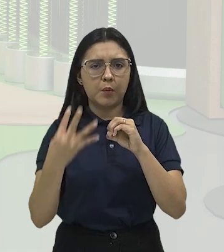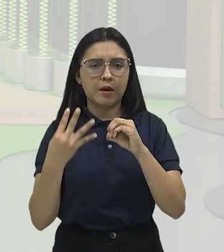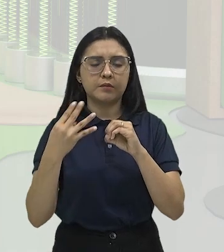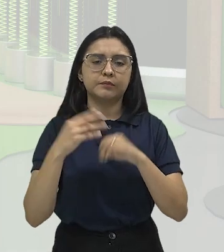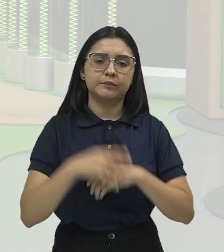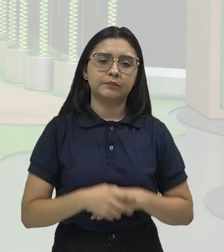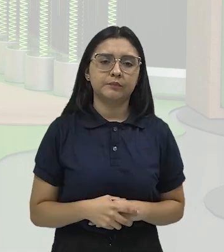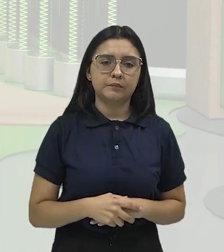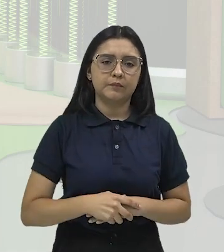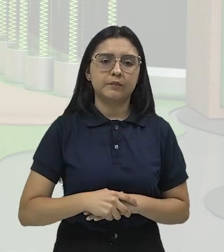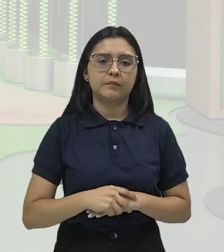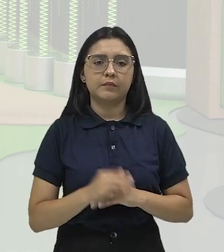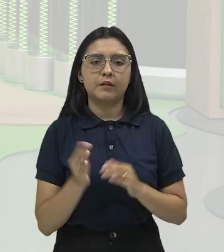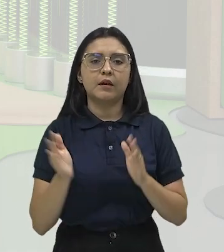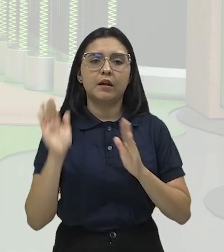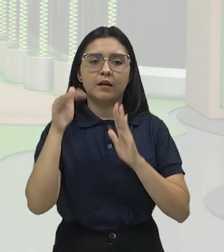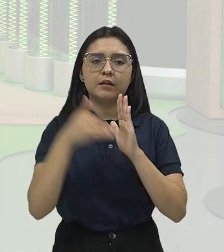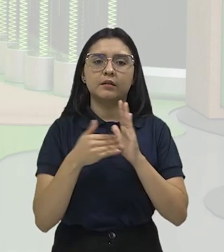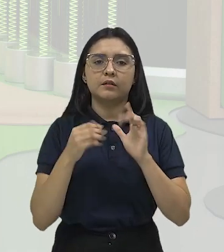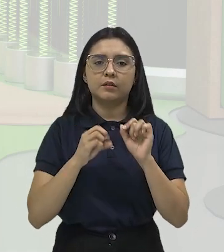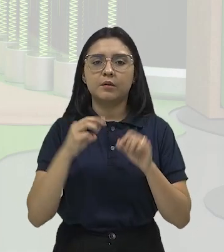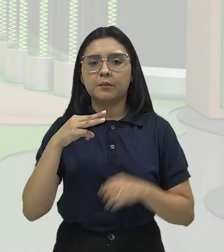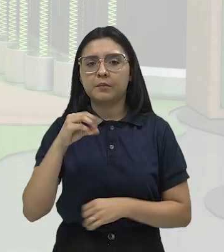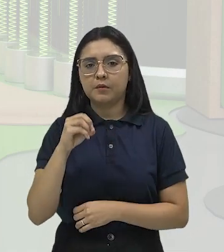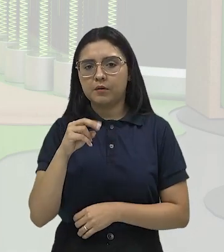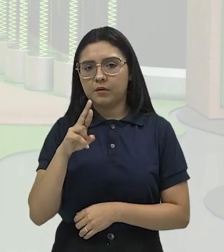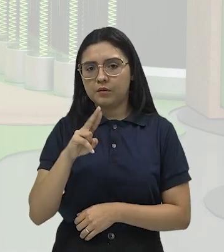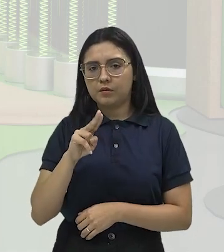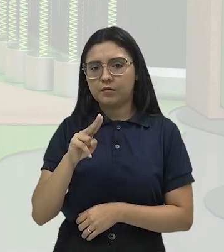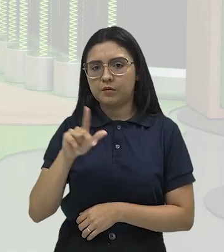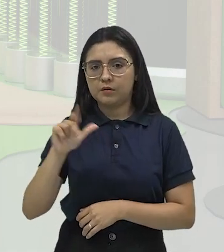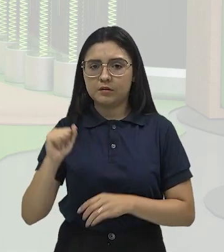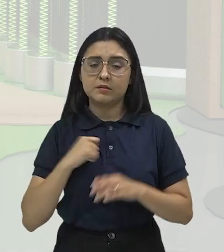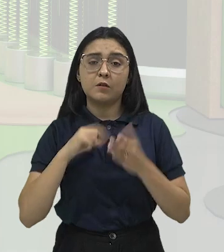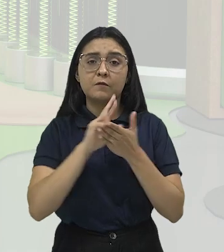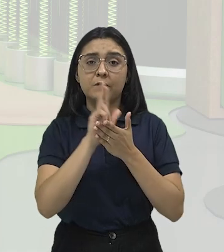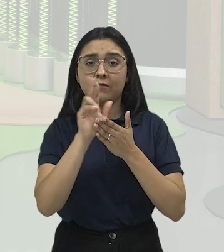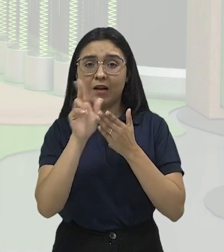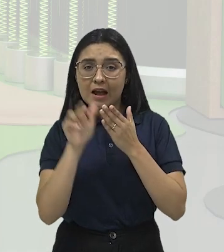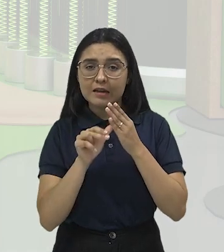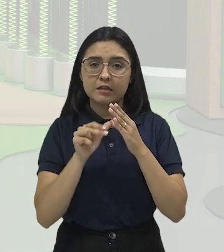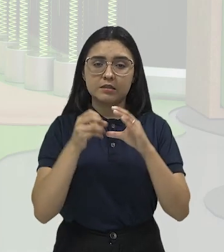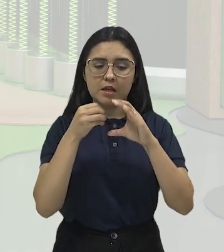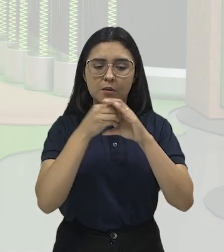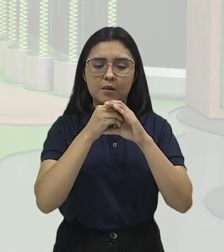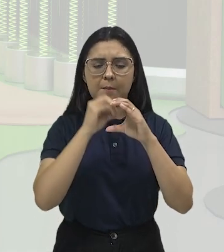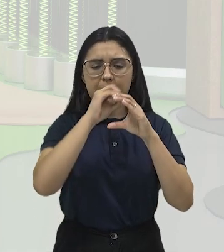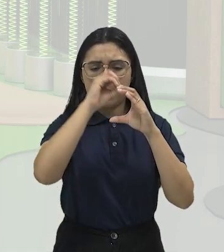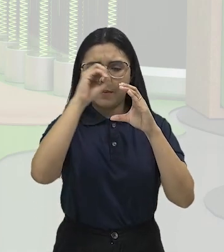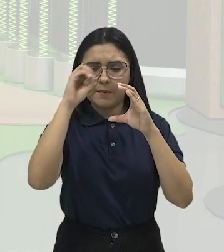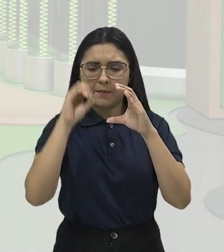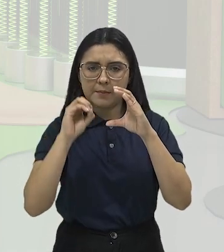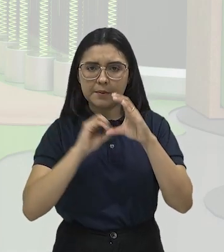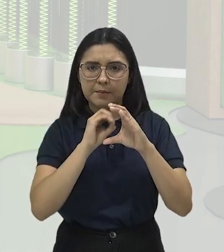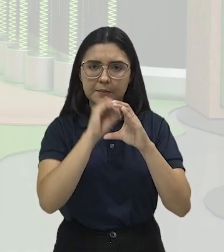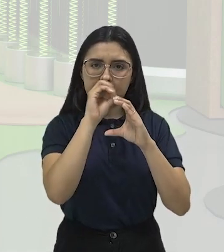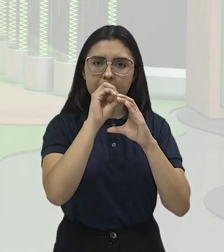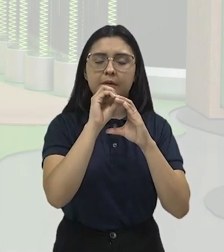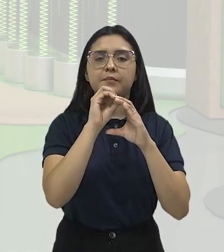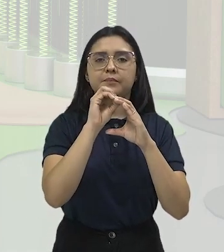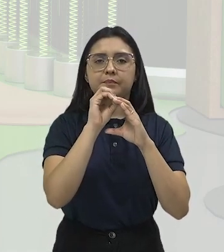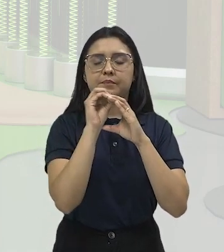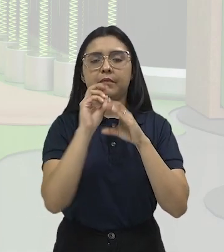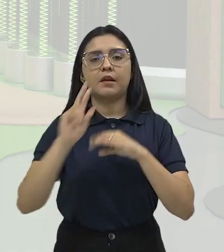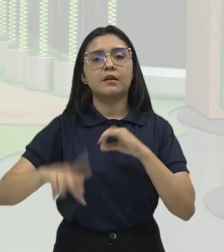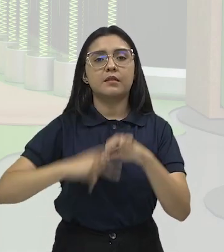Até formar o que a gente chama de mórula, que é um condensado ali de células, tá? E